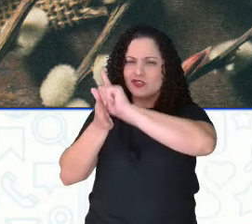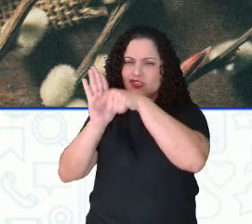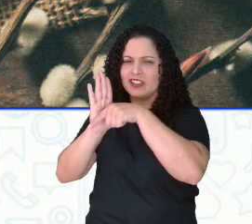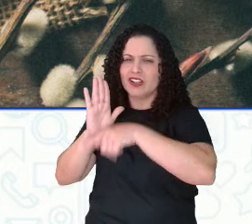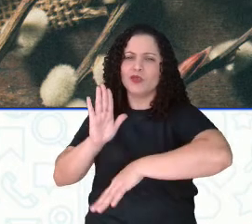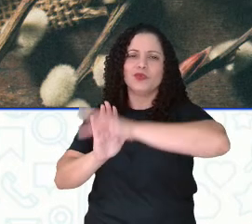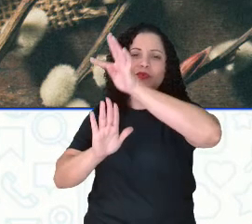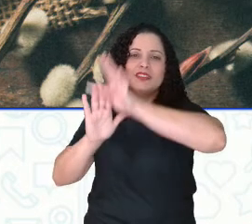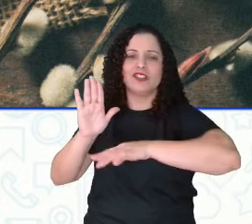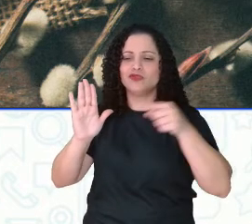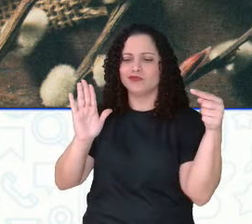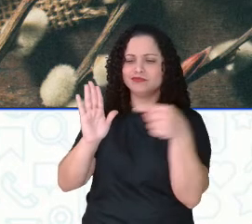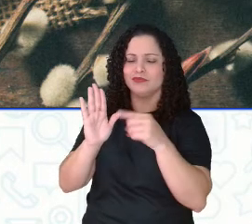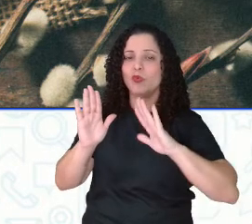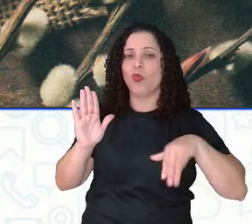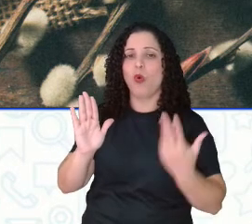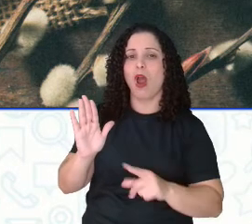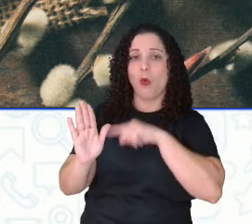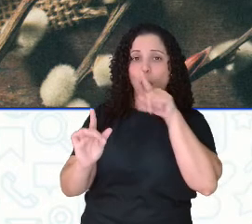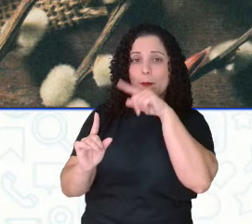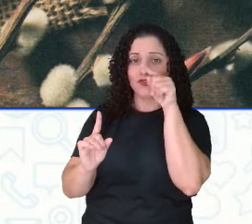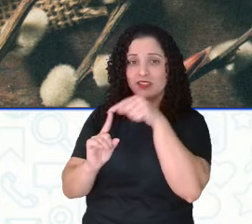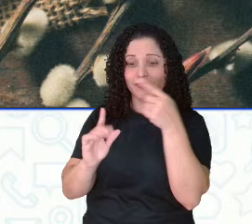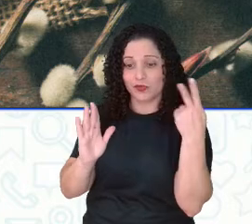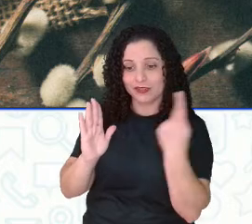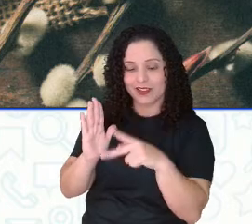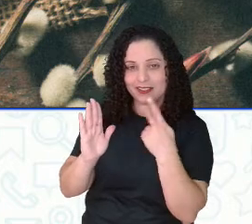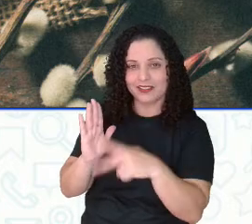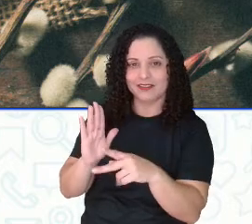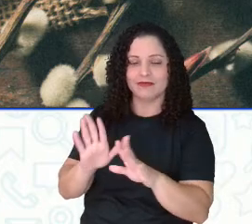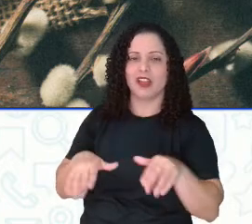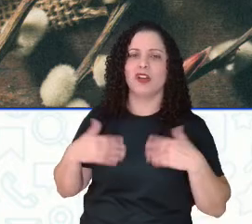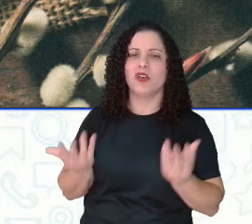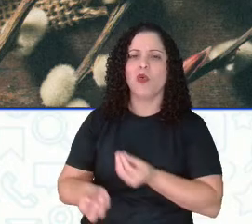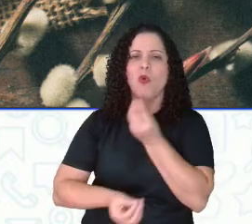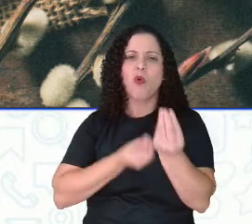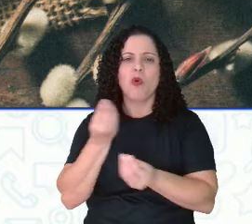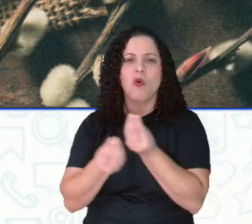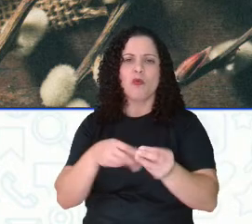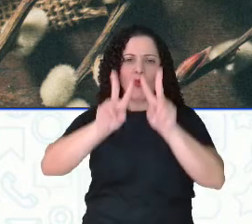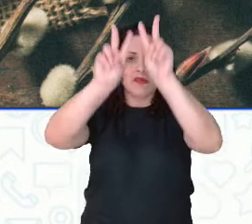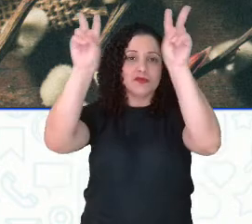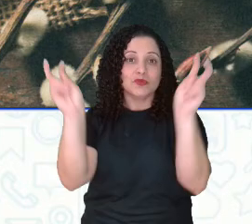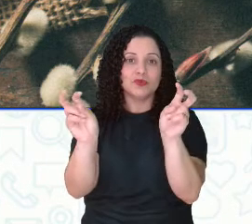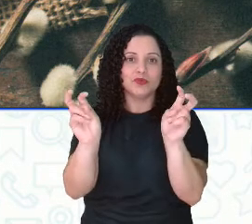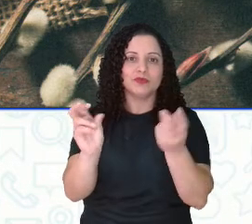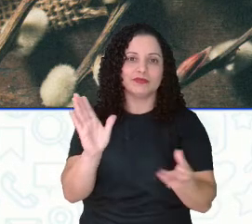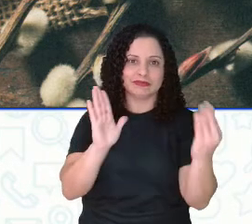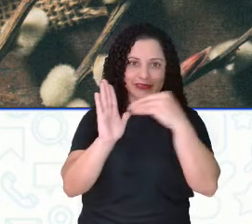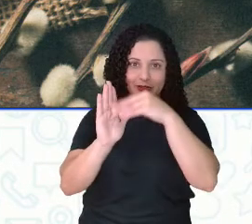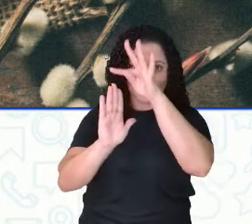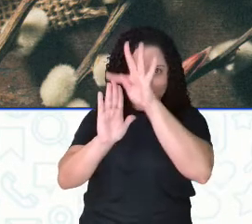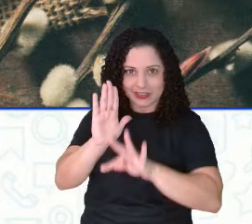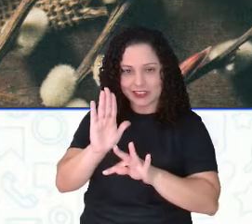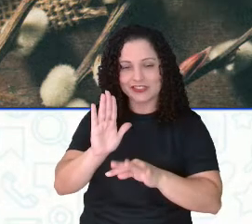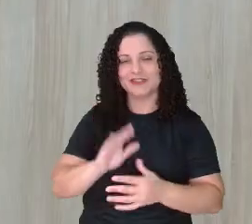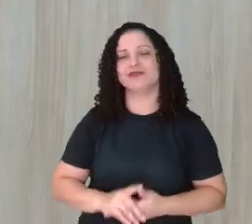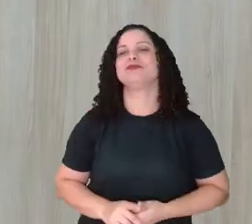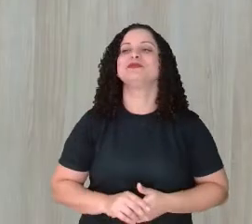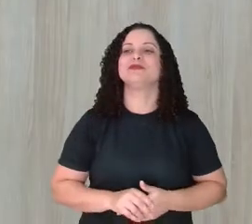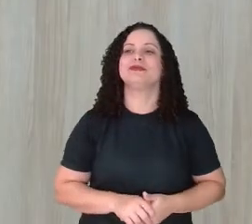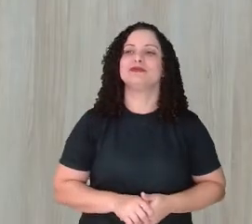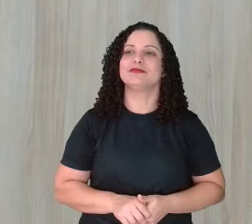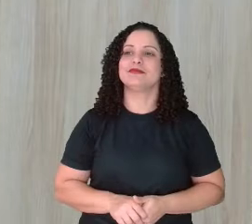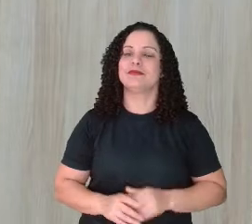é esse? Qual é o objetivo desse gênero? Reconheça o assunto principal do texto. Tudo bem? E